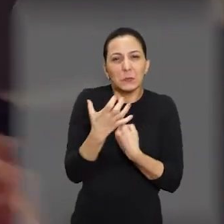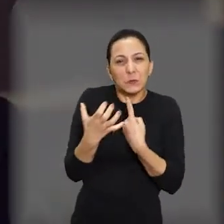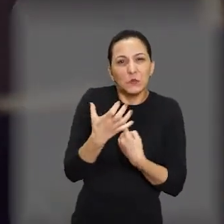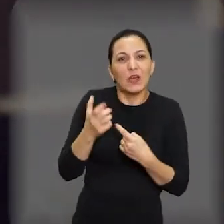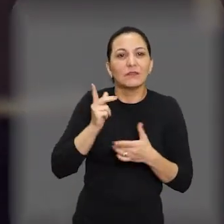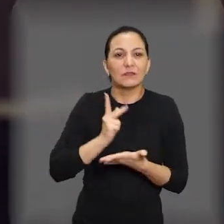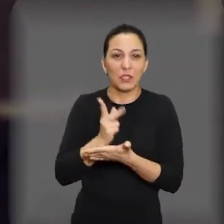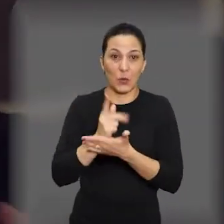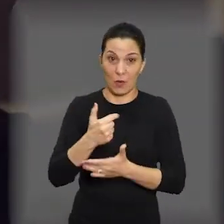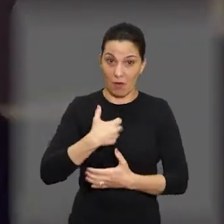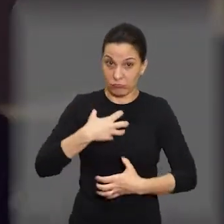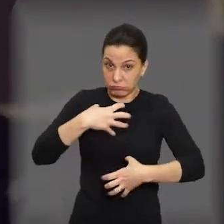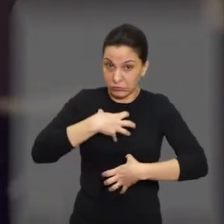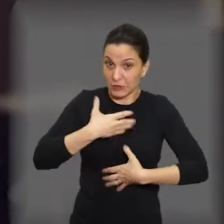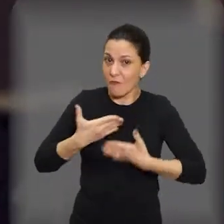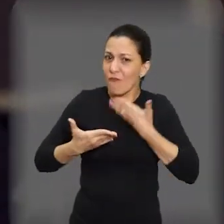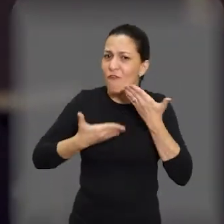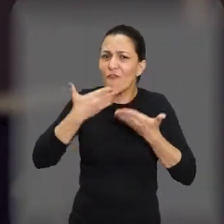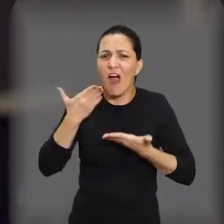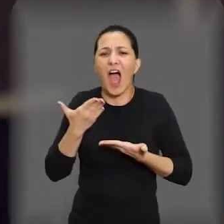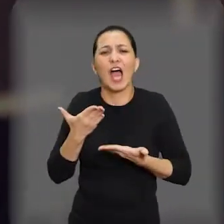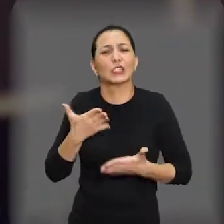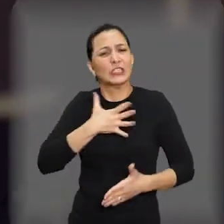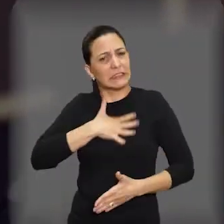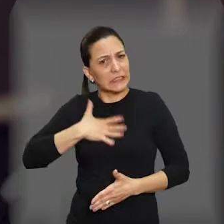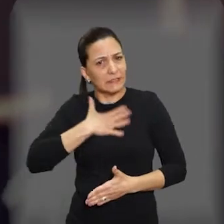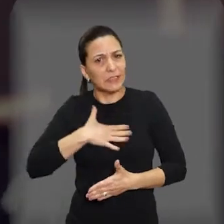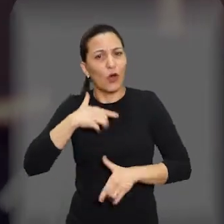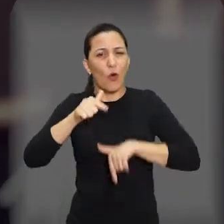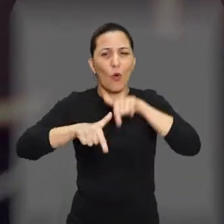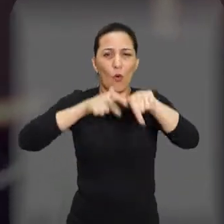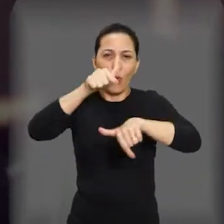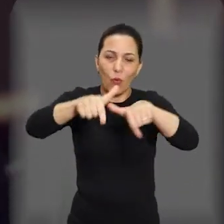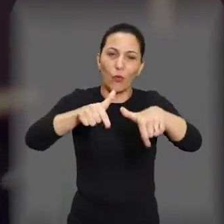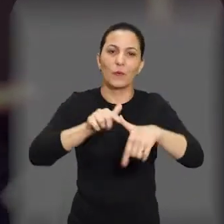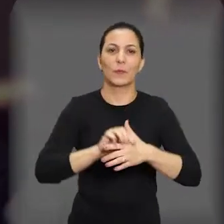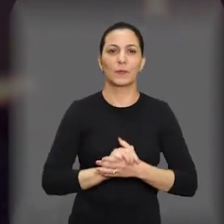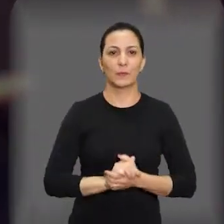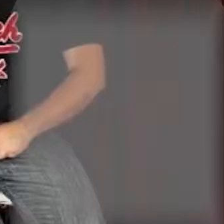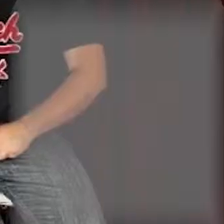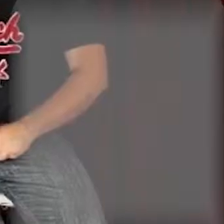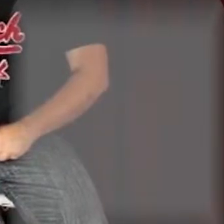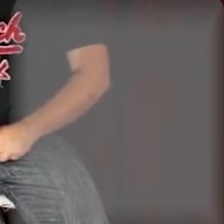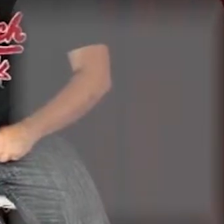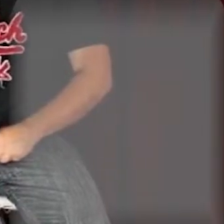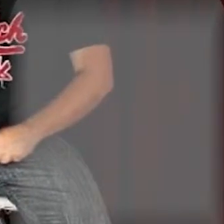tom de comédia. E tudo, quando eu punha comédia, para mim ficava mais prazeroso.